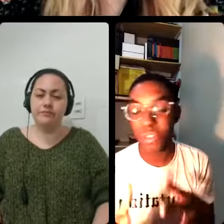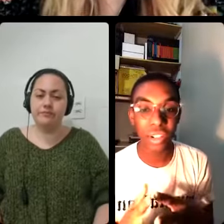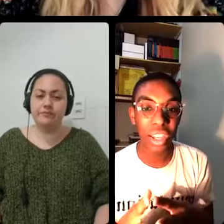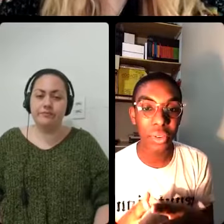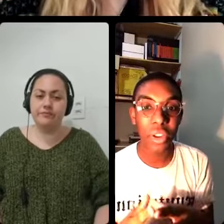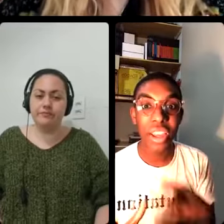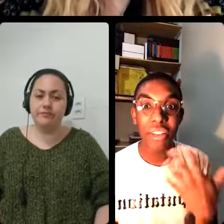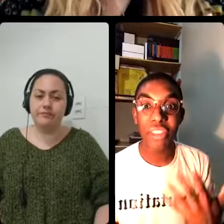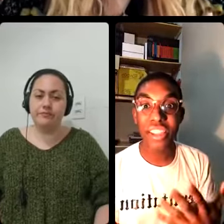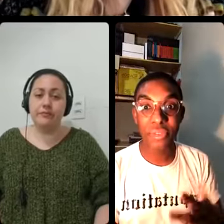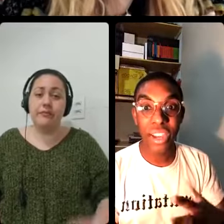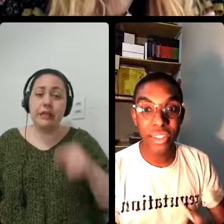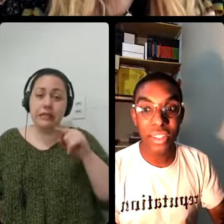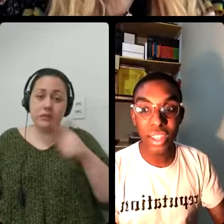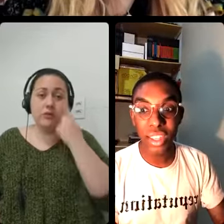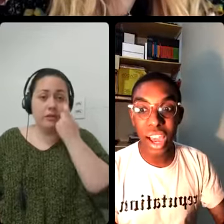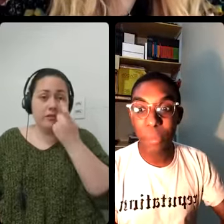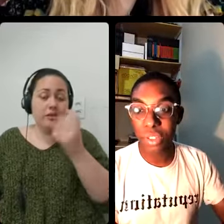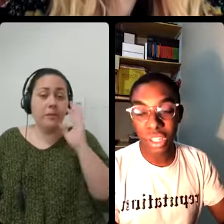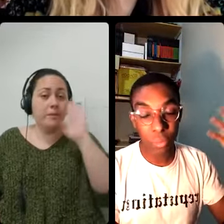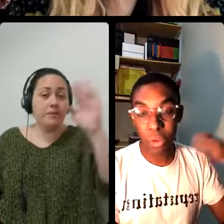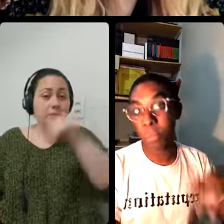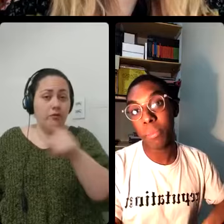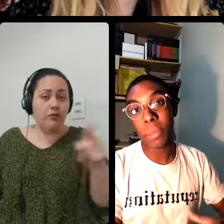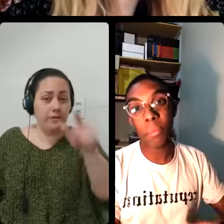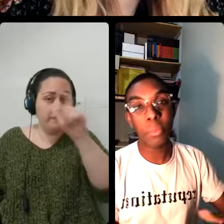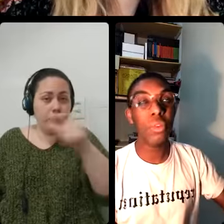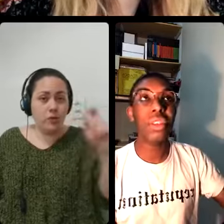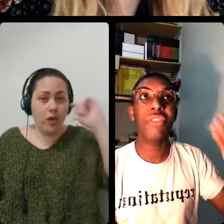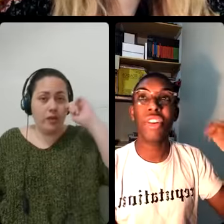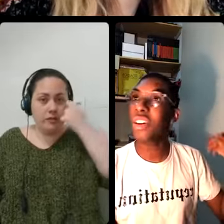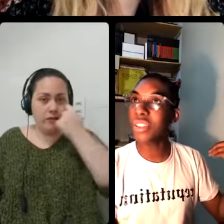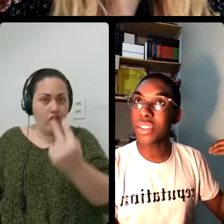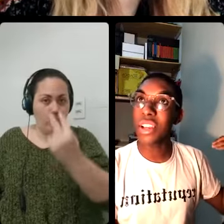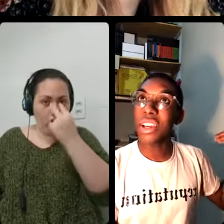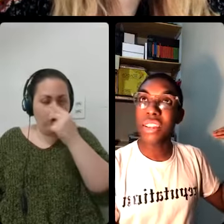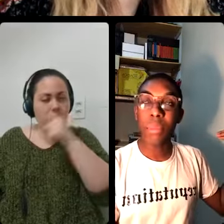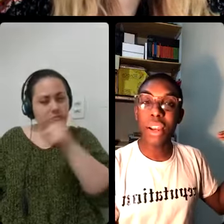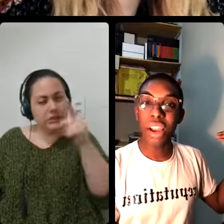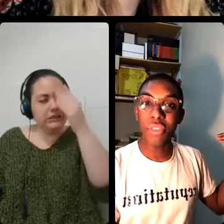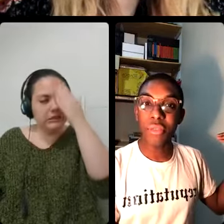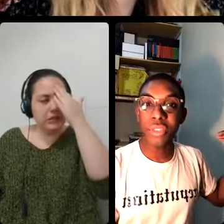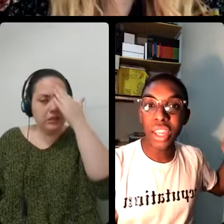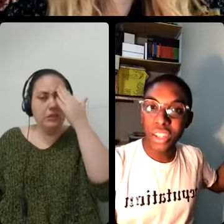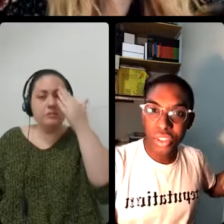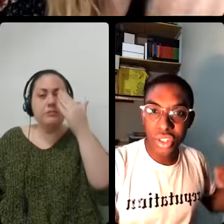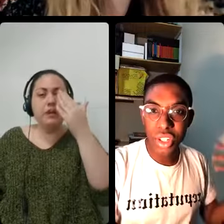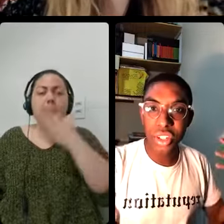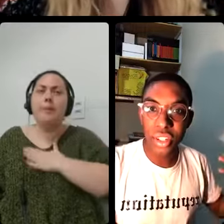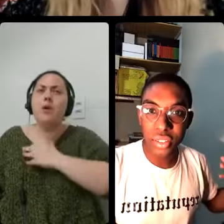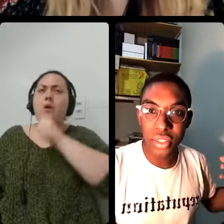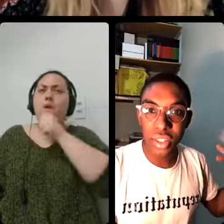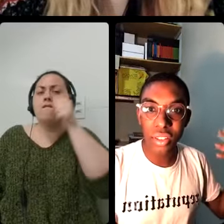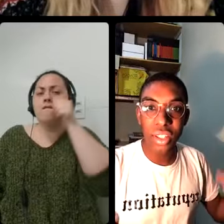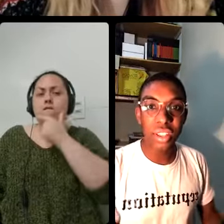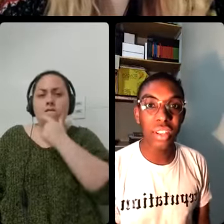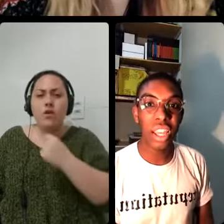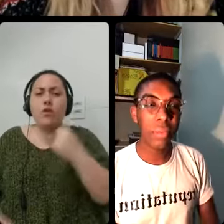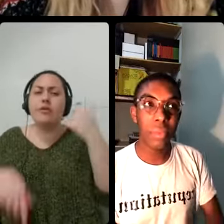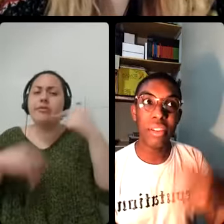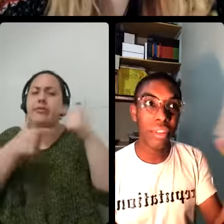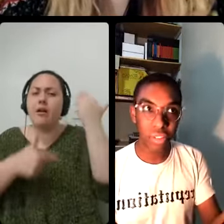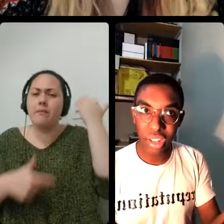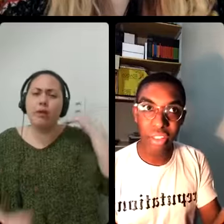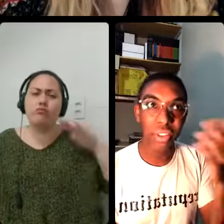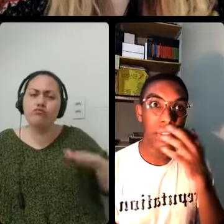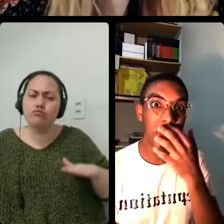principalmente quem for negro, vai dizer que, porque meus avós trabalhavam desde criança, né?